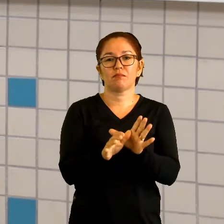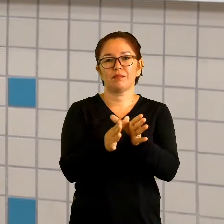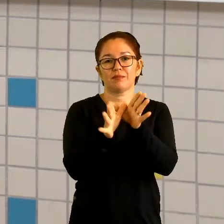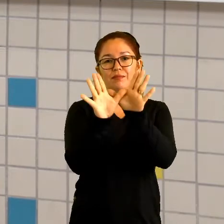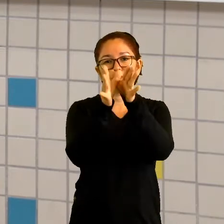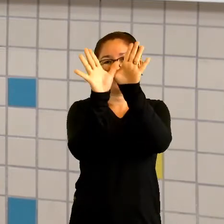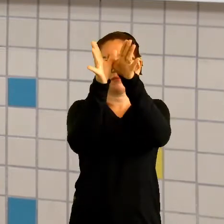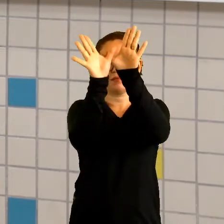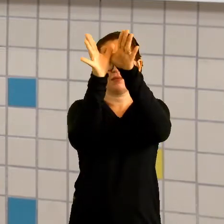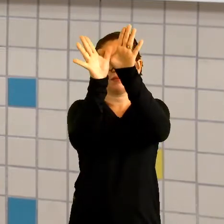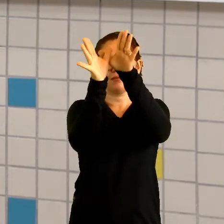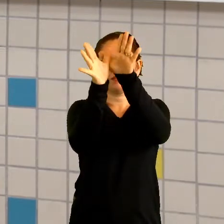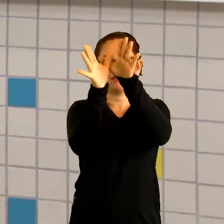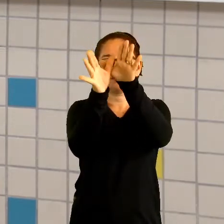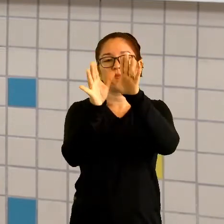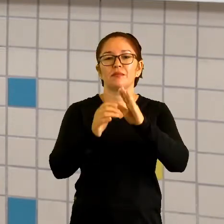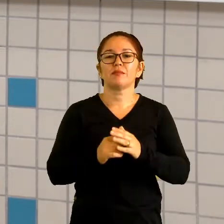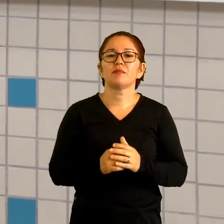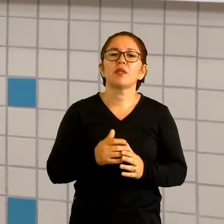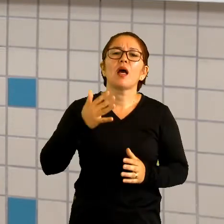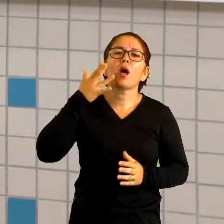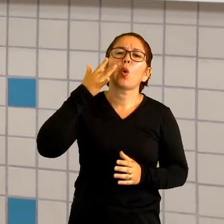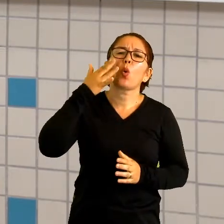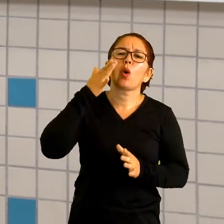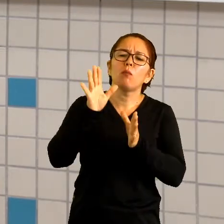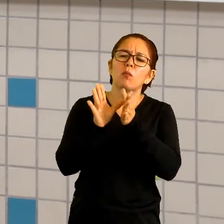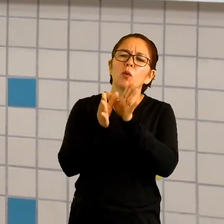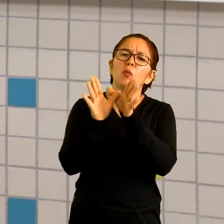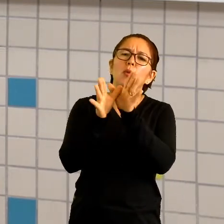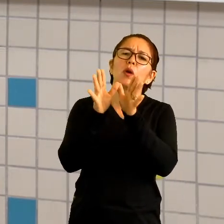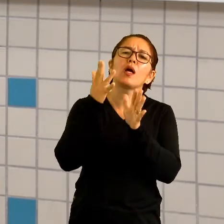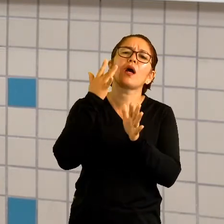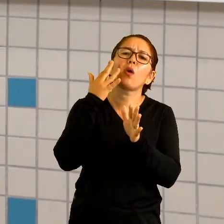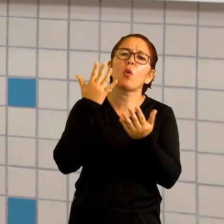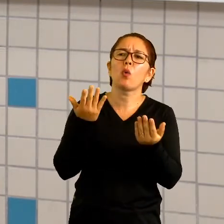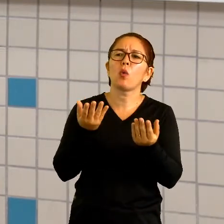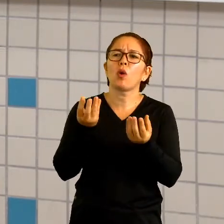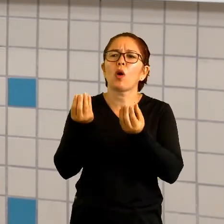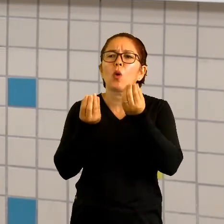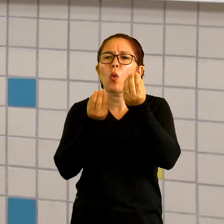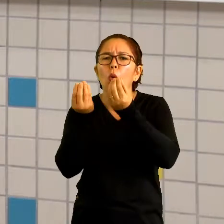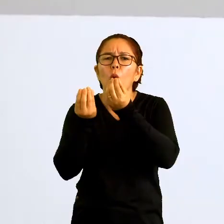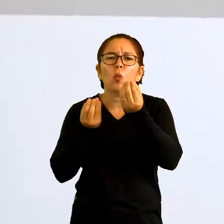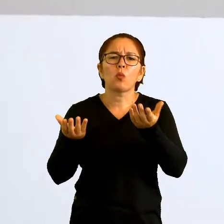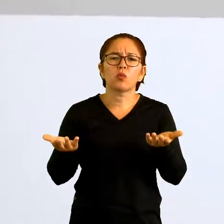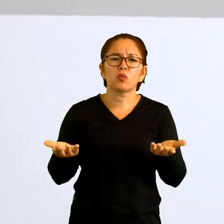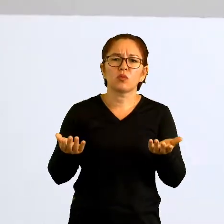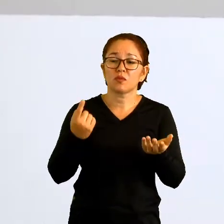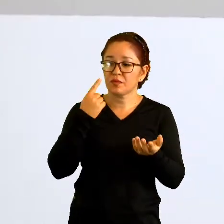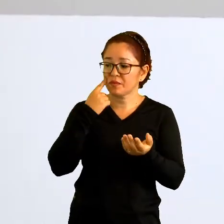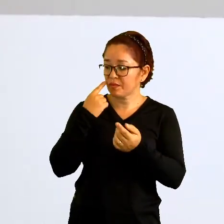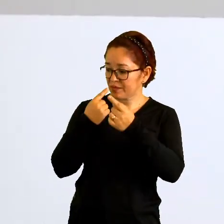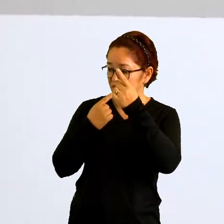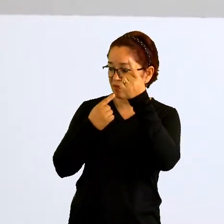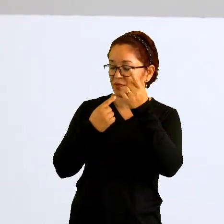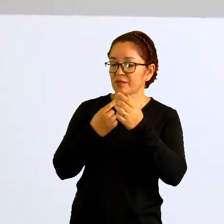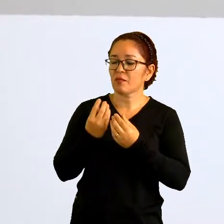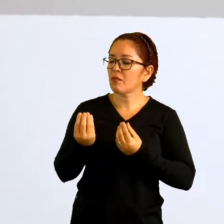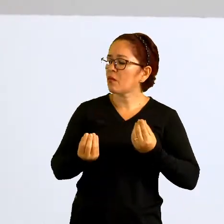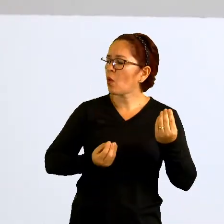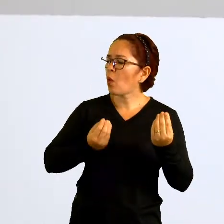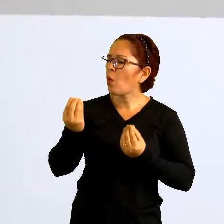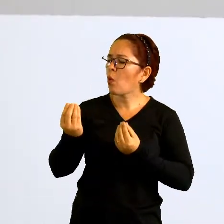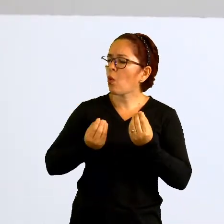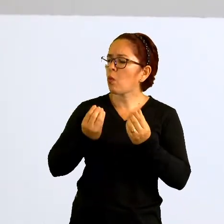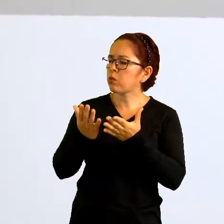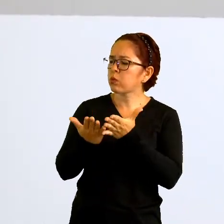Borboleta. Quais são as cores? Como são essas borboletas, Fava? Que tá escrito no poema. Como